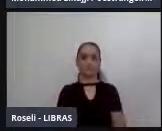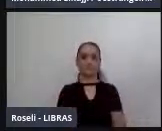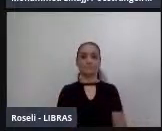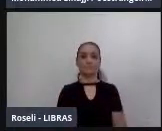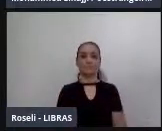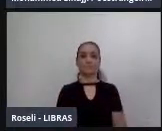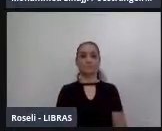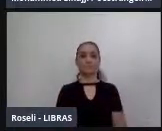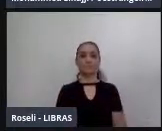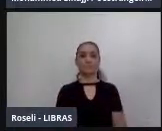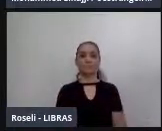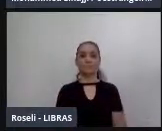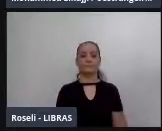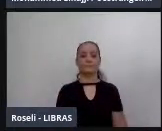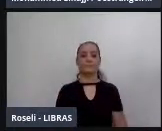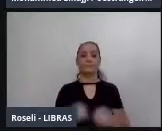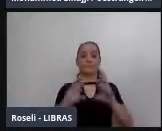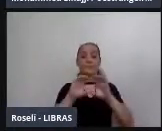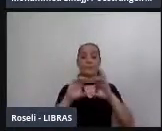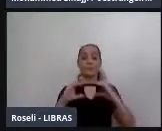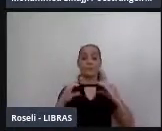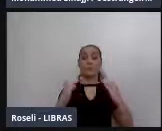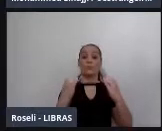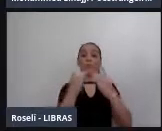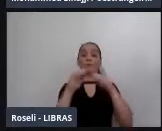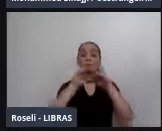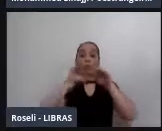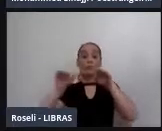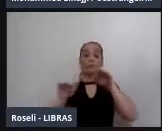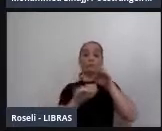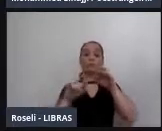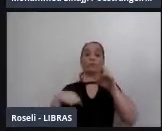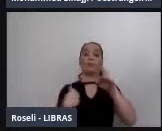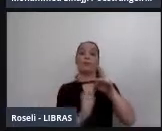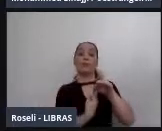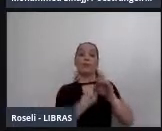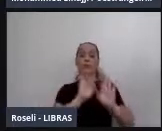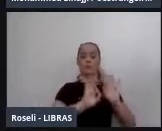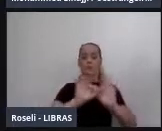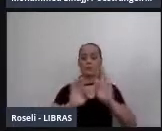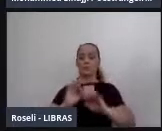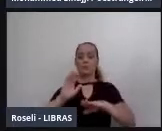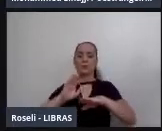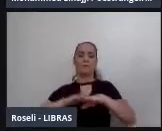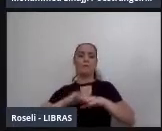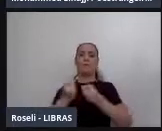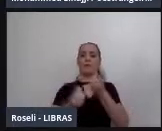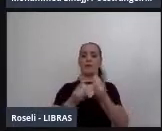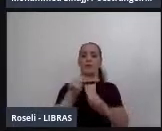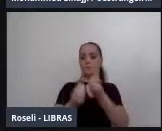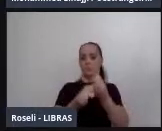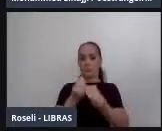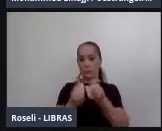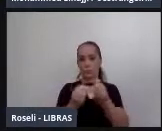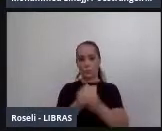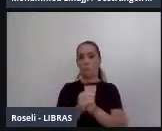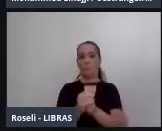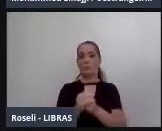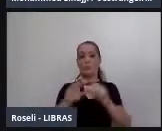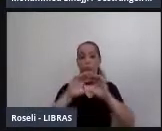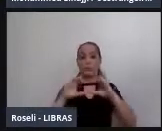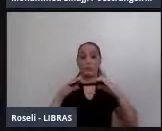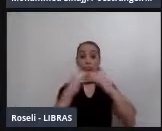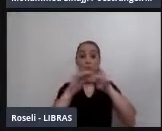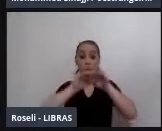as nossas subcomissões, né, como que a gente se organiza no âmbito da cátedra? Nós temos uma subcomissão que